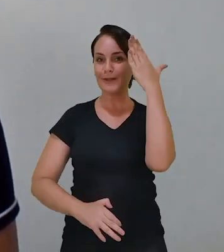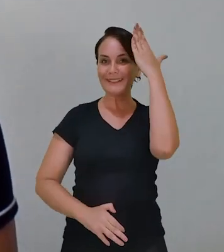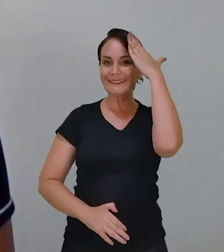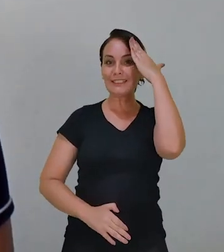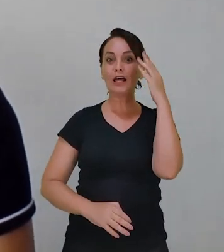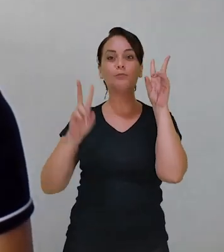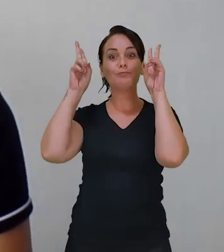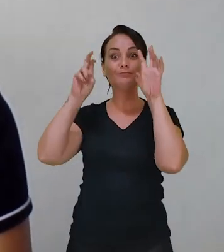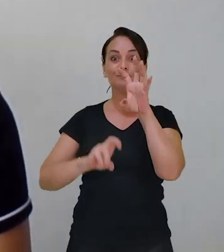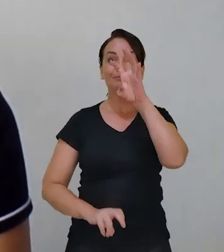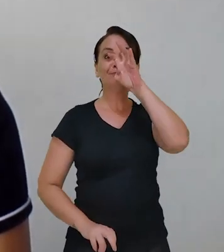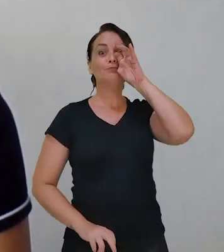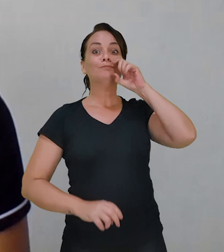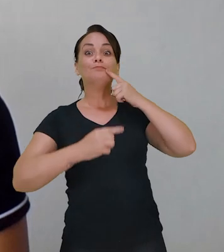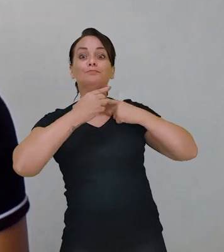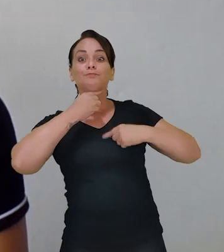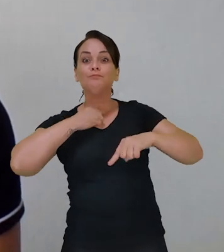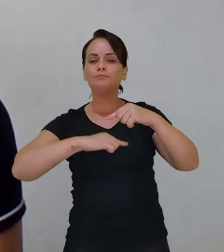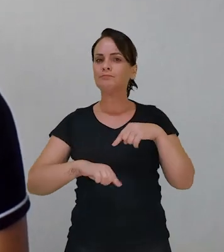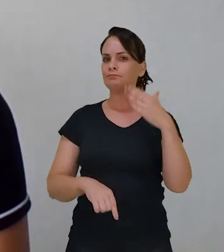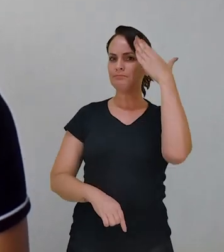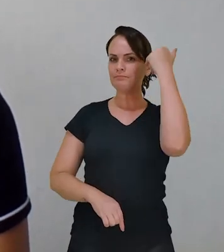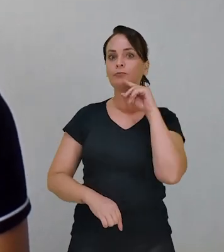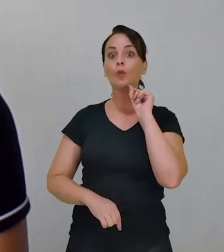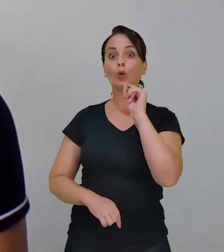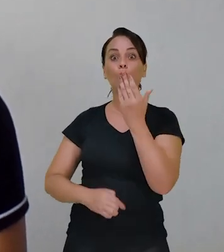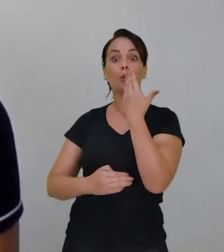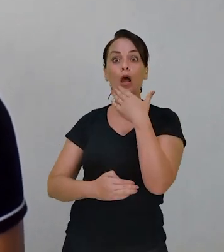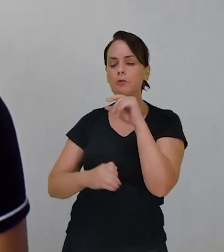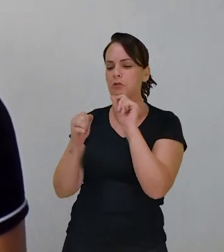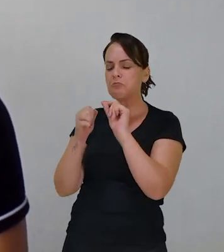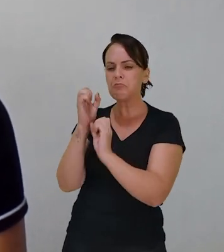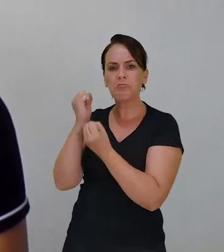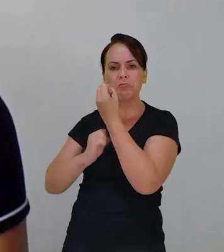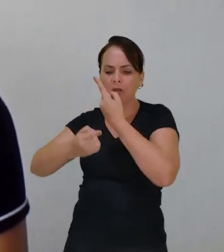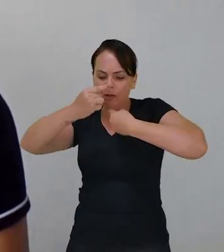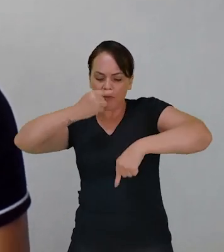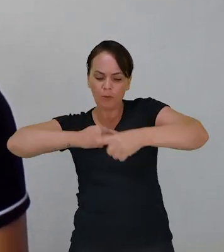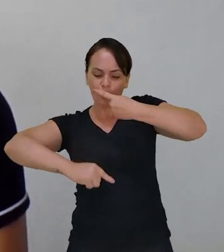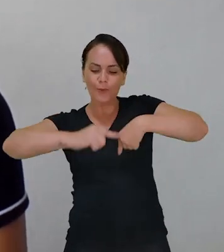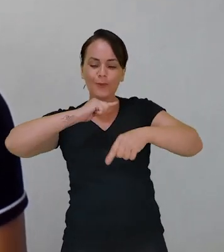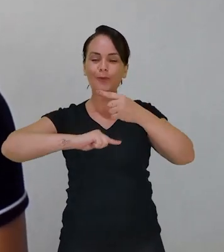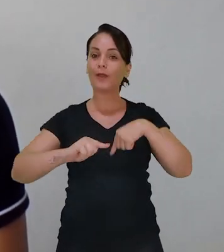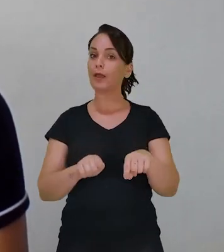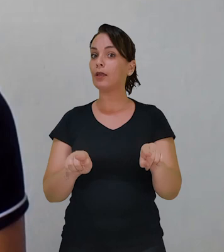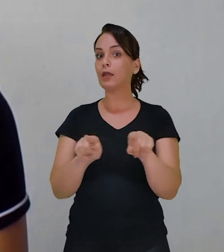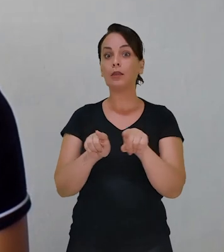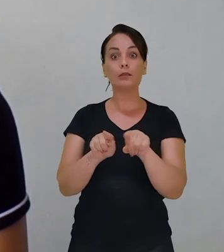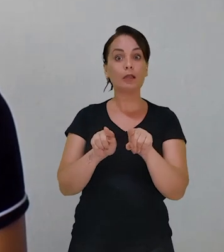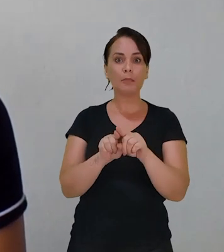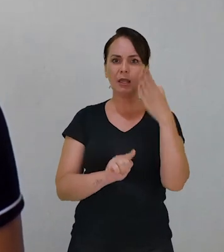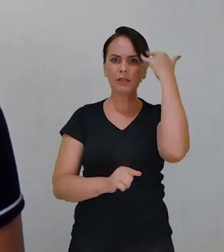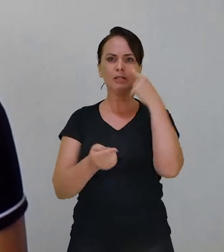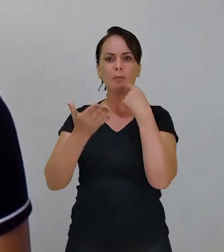a respiração, sabem como o alimento é processado dentro do nosso corpo, entendem da